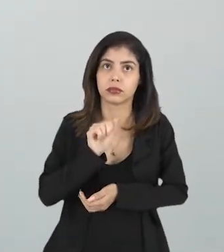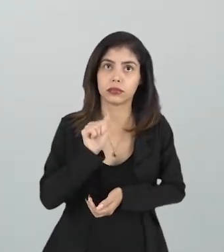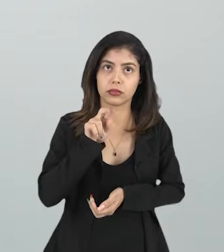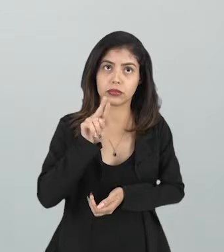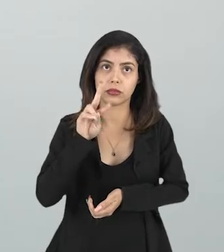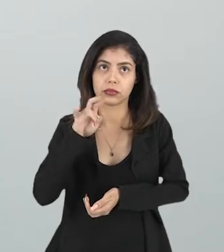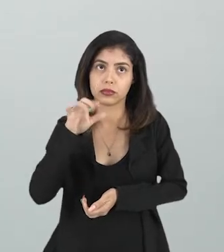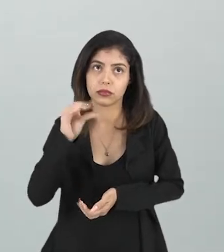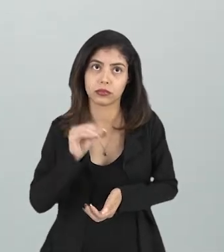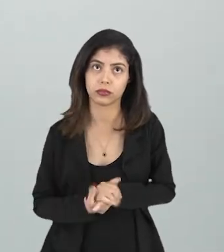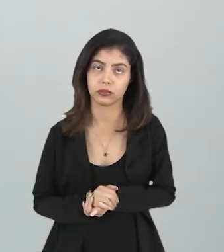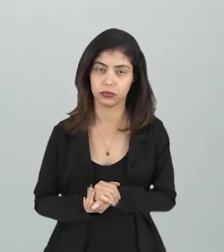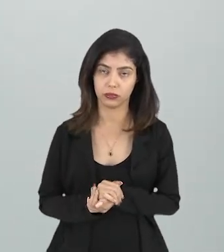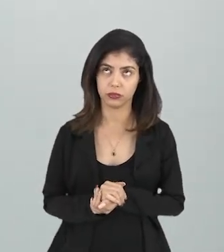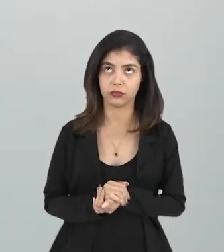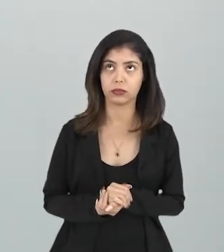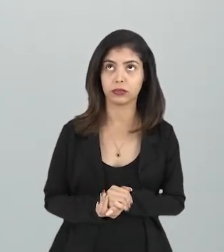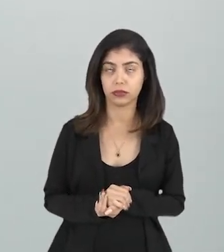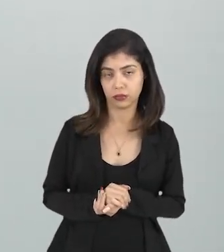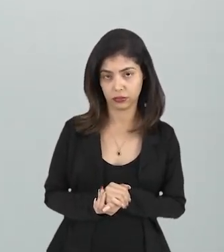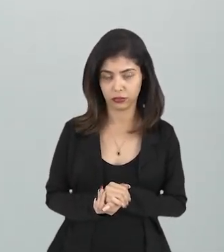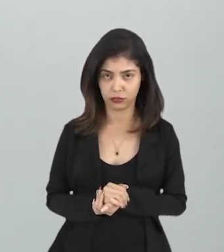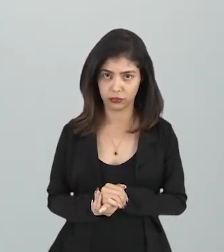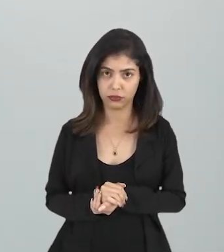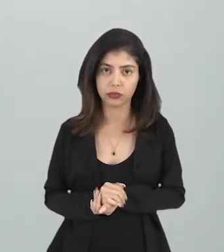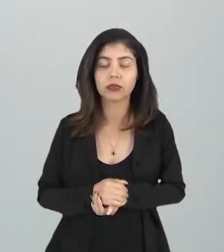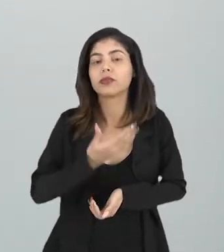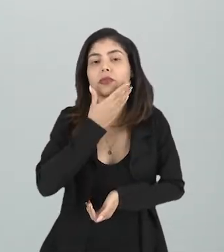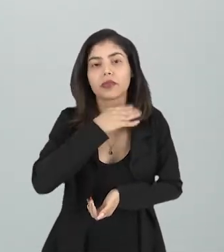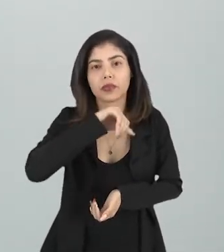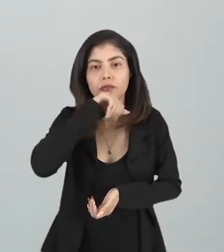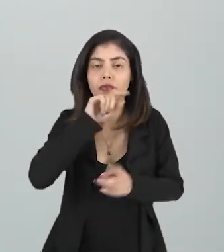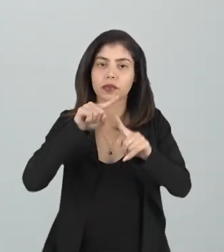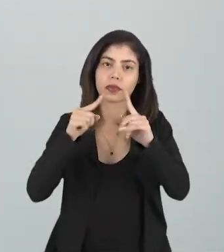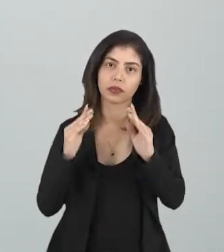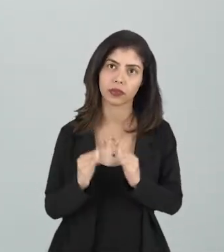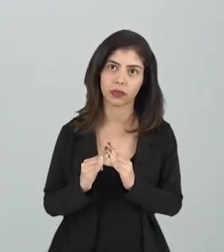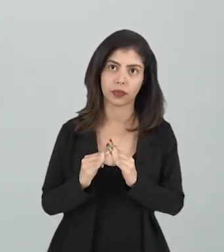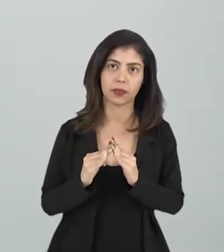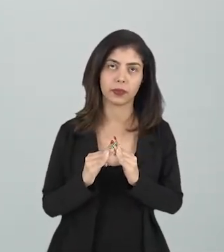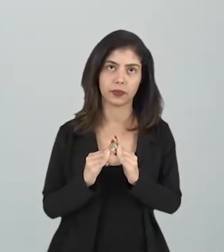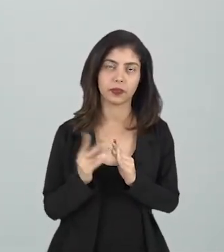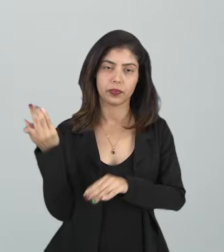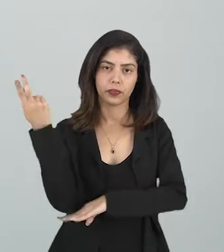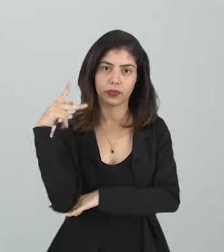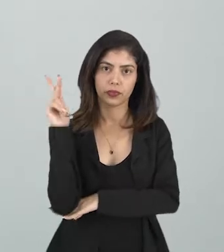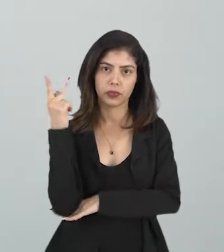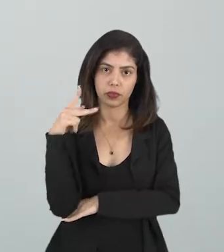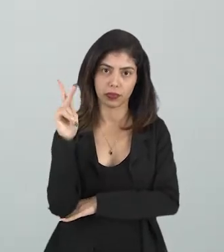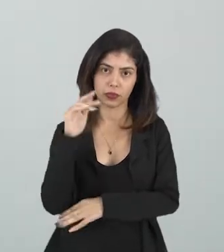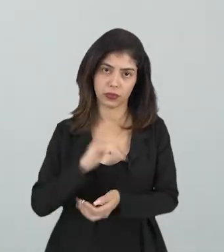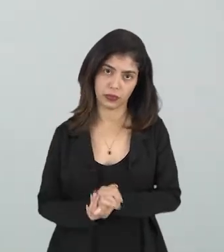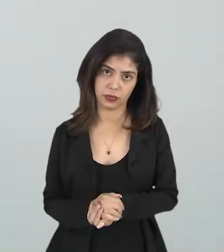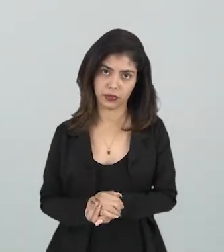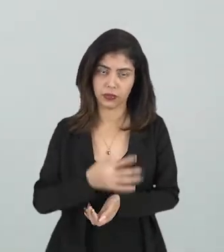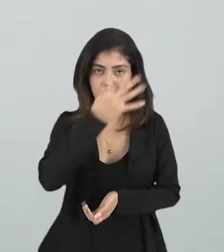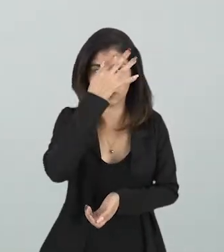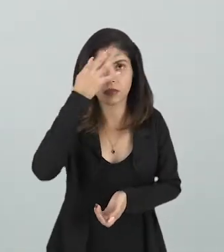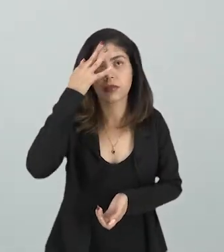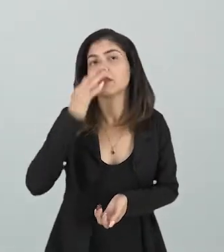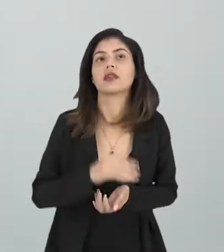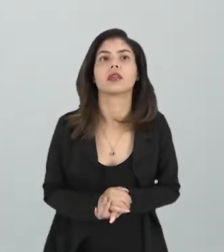de Hipona, que é um pai da igreja, né, do período patrístico da